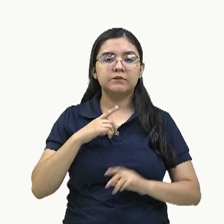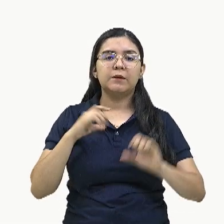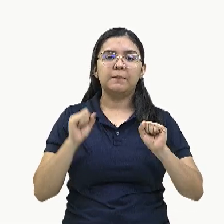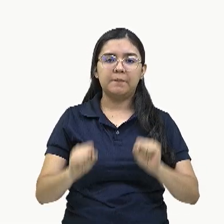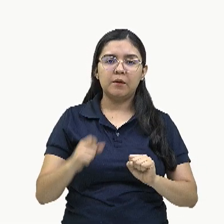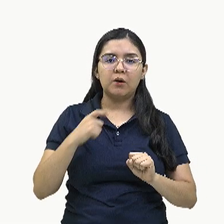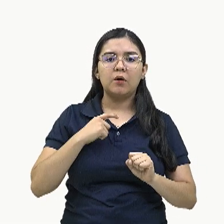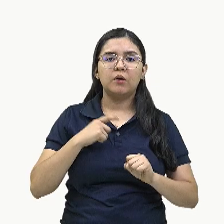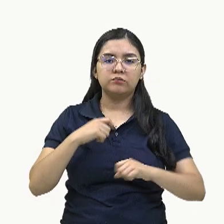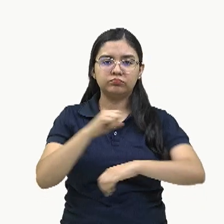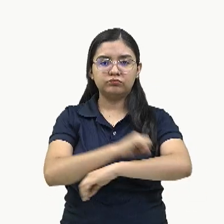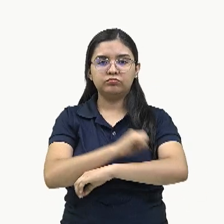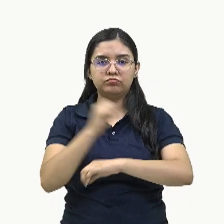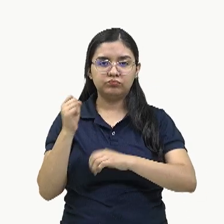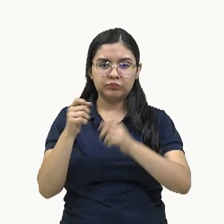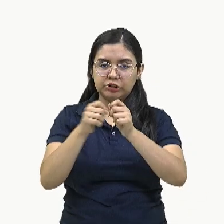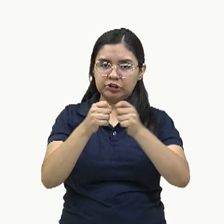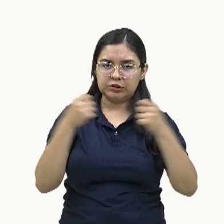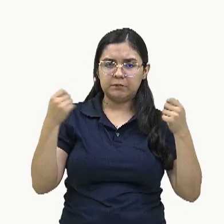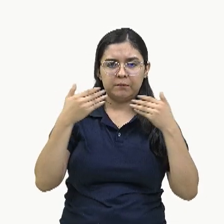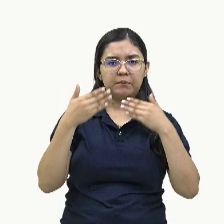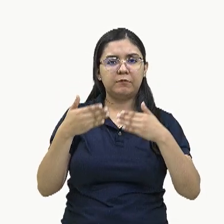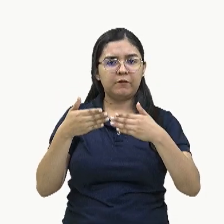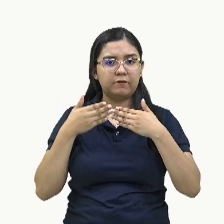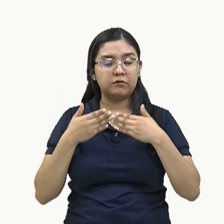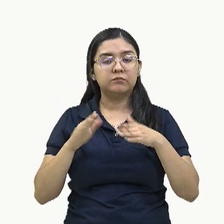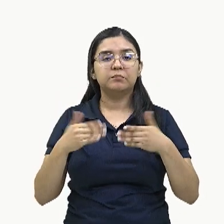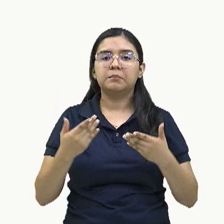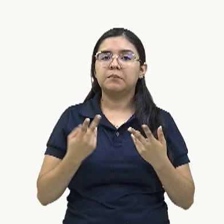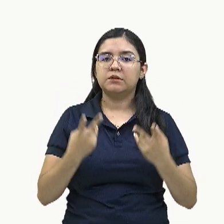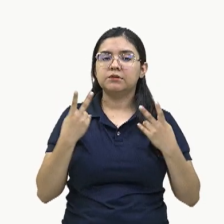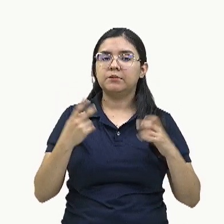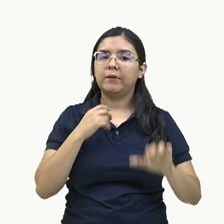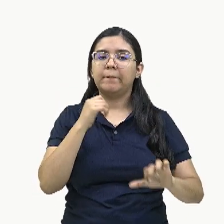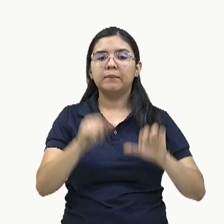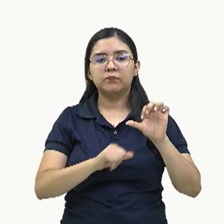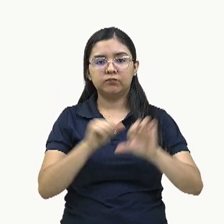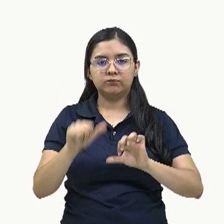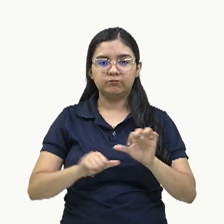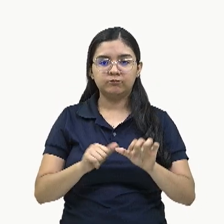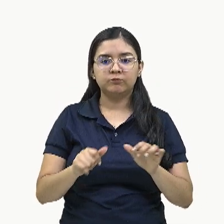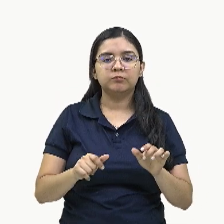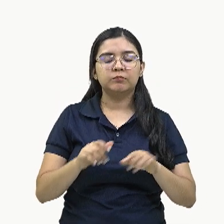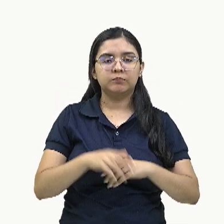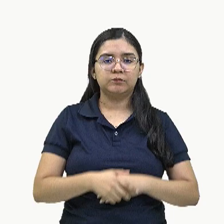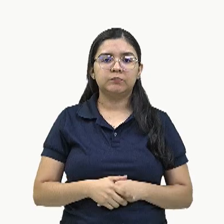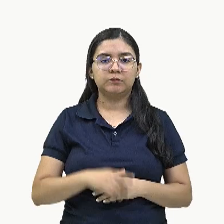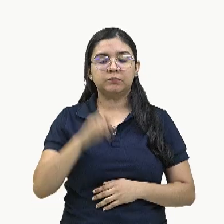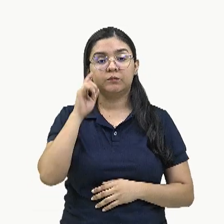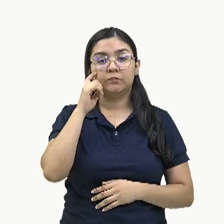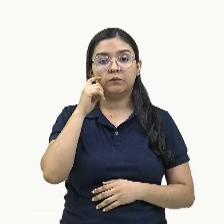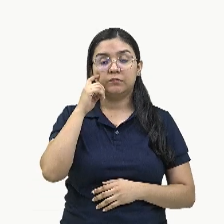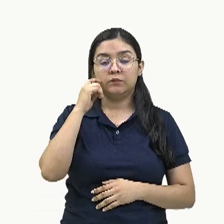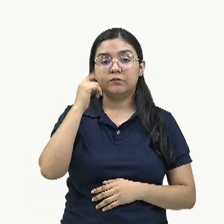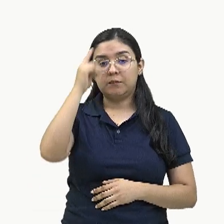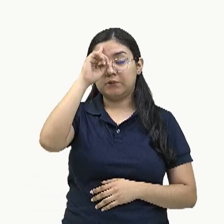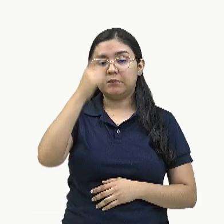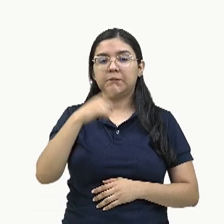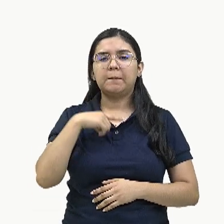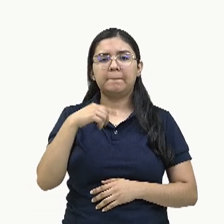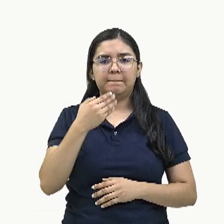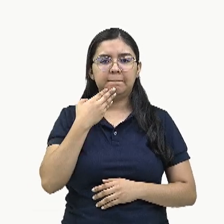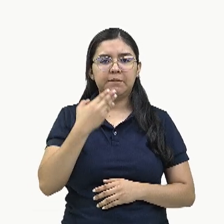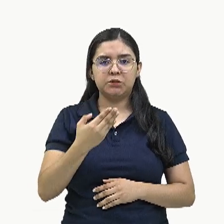por favor? Olha como mudou o tom do pedido, né? Abre a janela aí. E você pode abrir